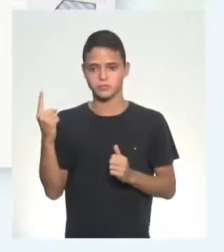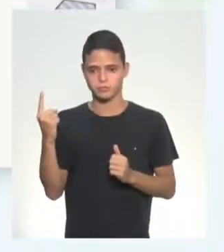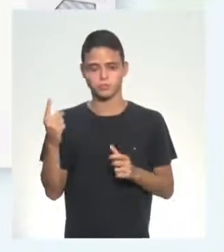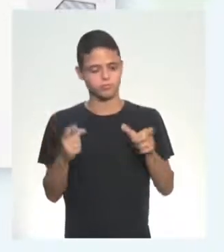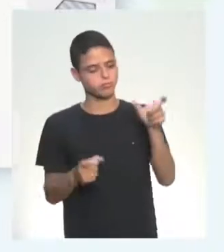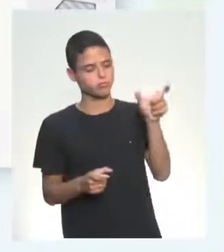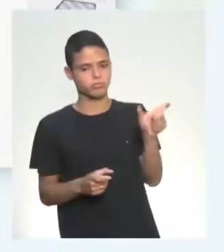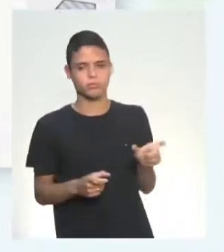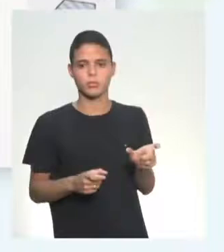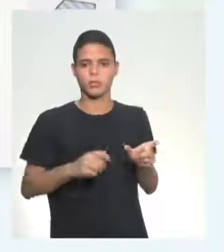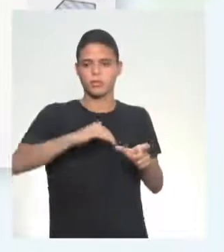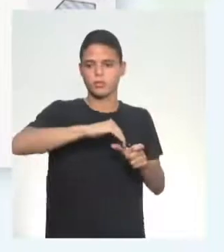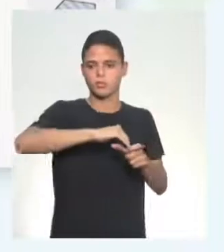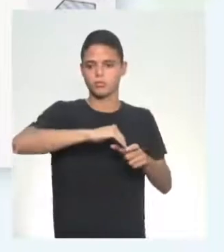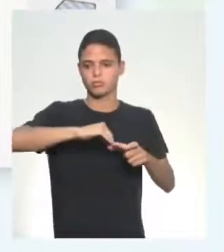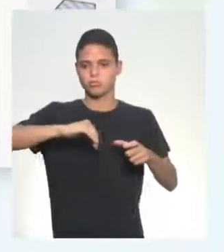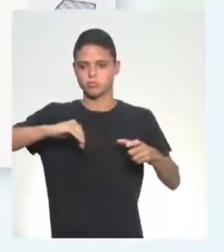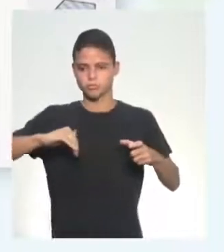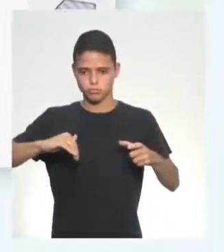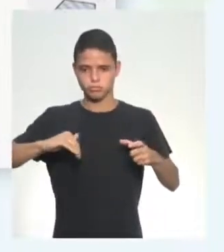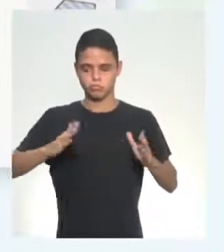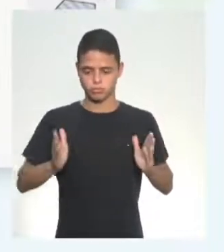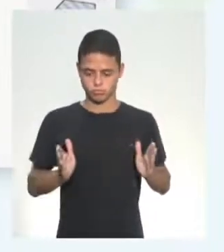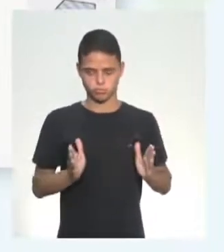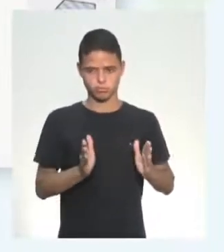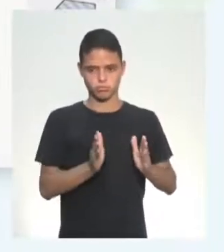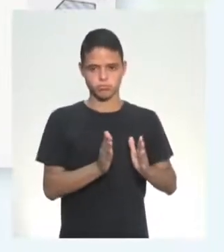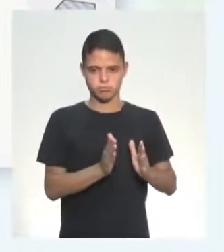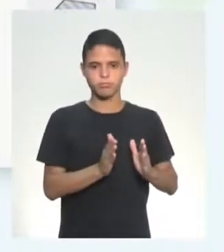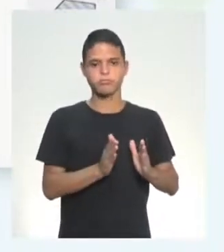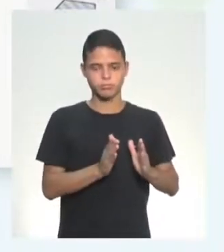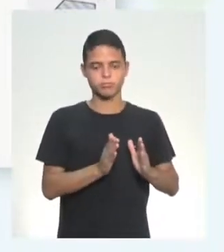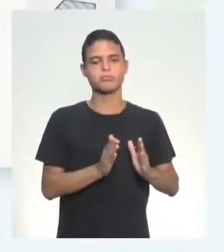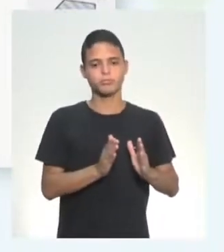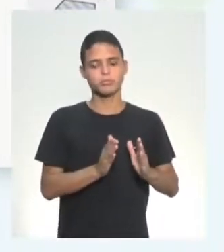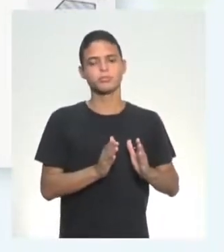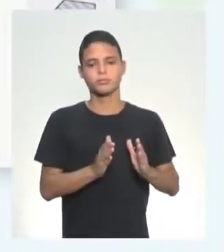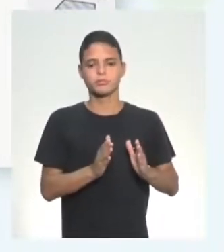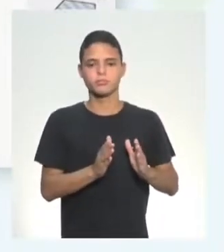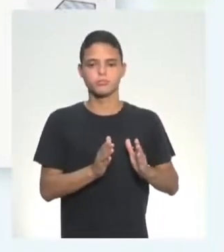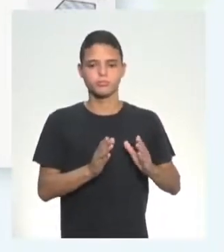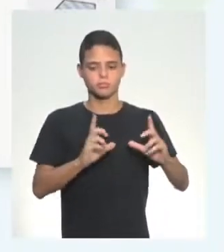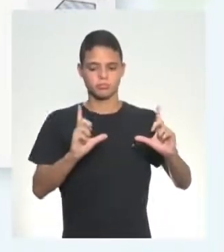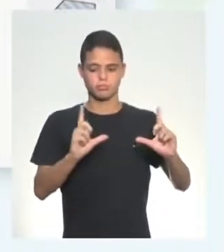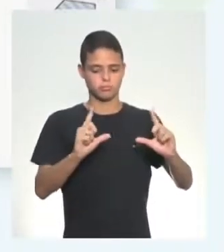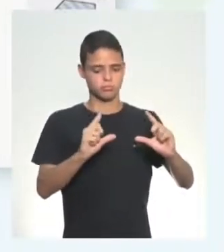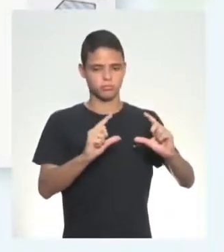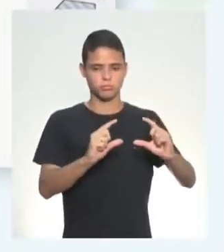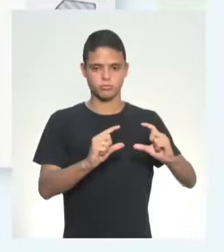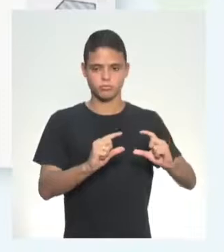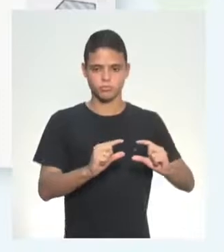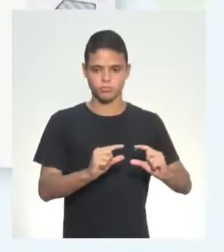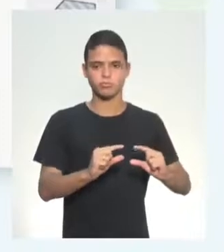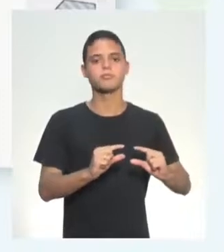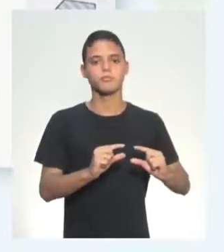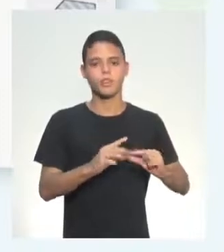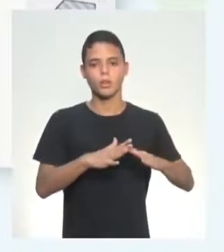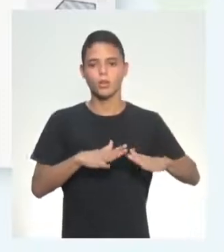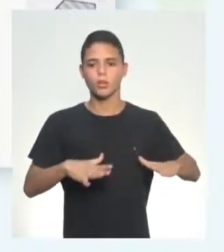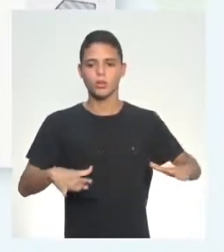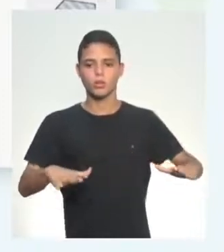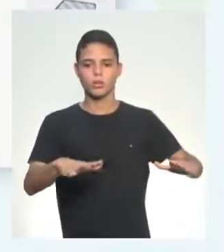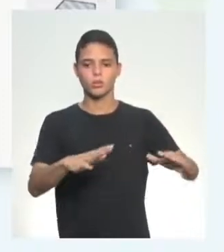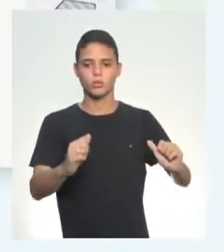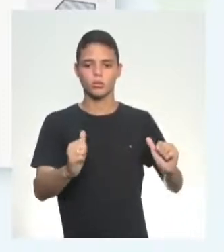estava em orifício agora reduziu a peça que estava sólida. Tudo que estava tocando